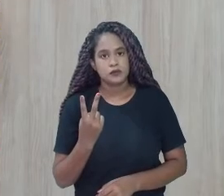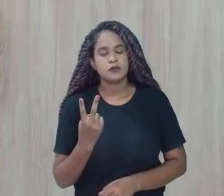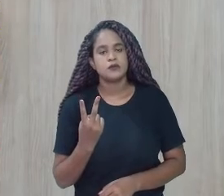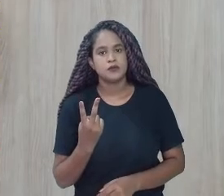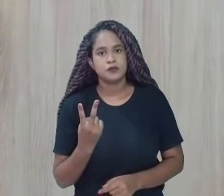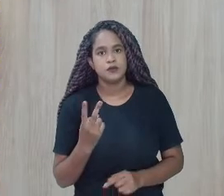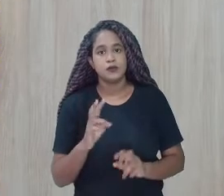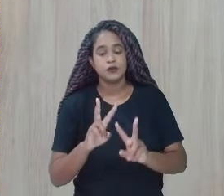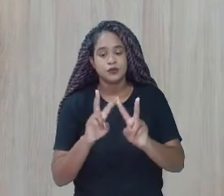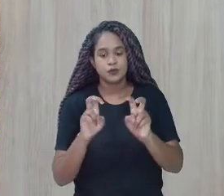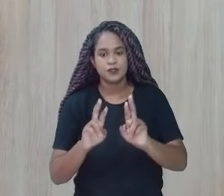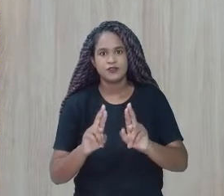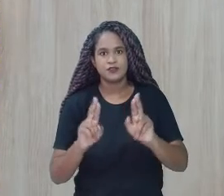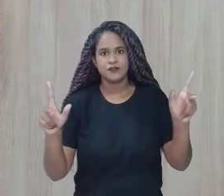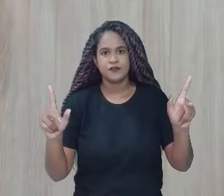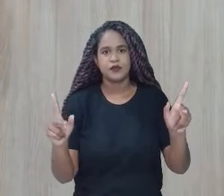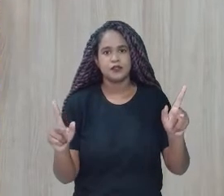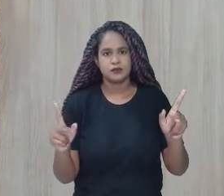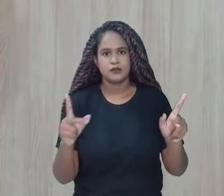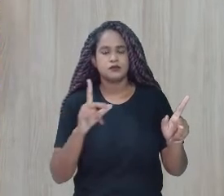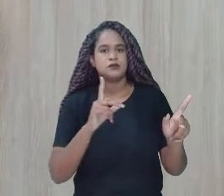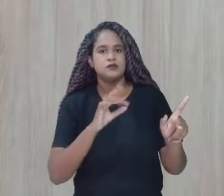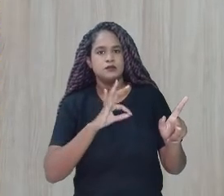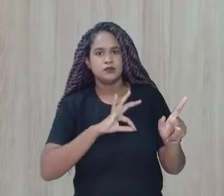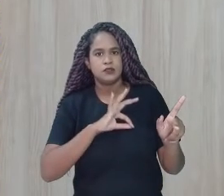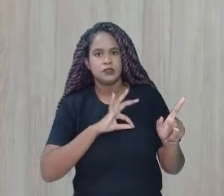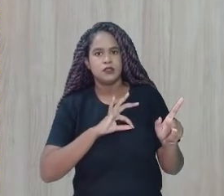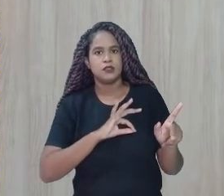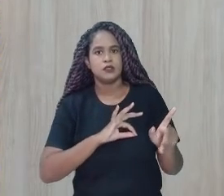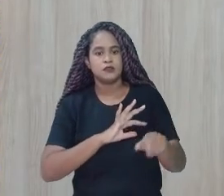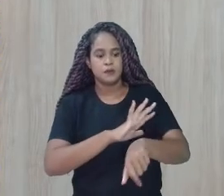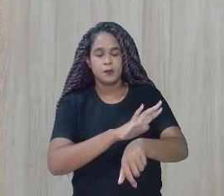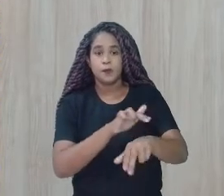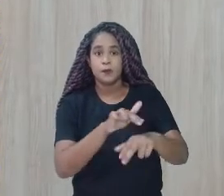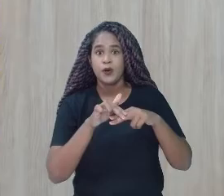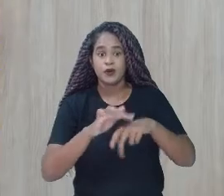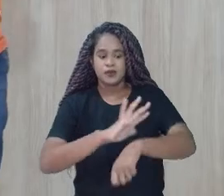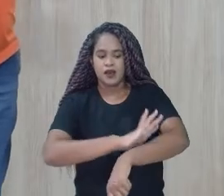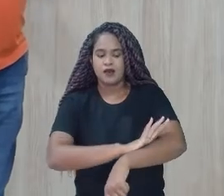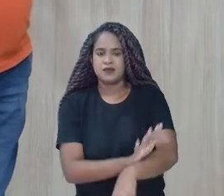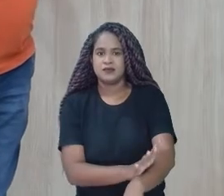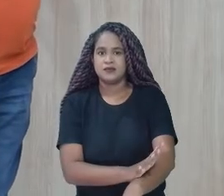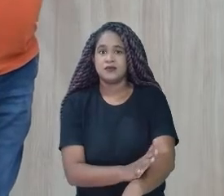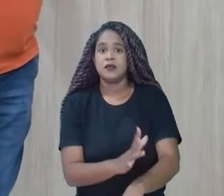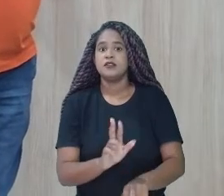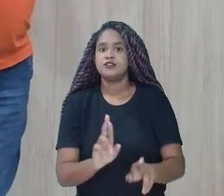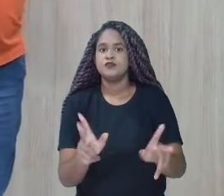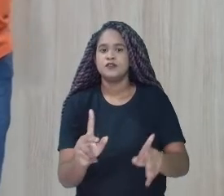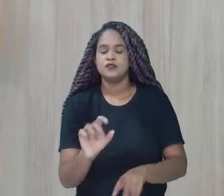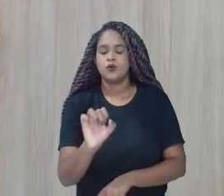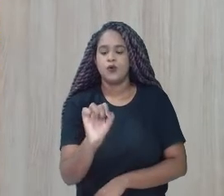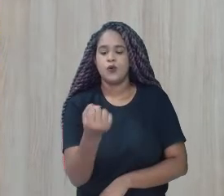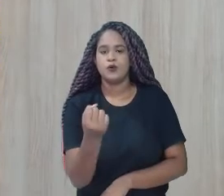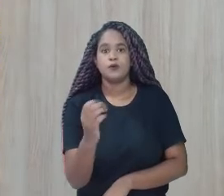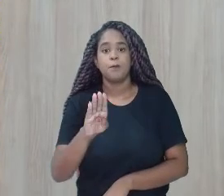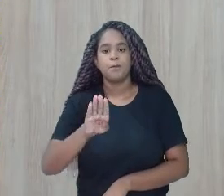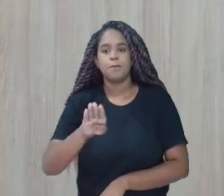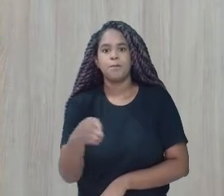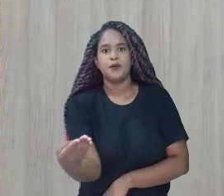8 bilhões de reais por ano. Apenas nessas questões. Né? Você